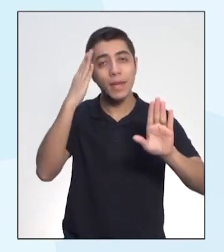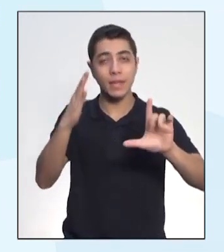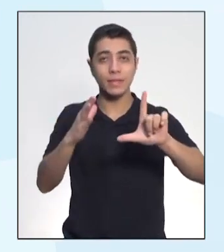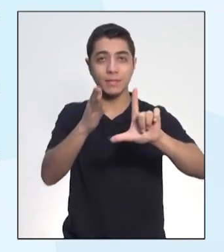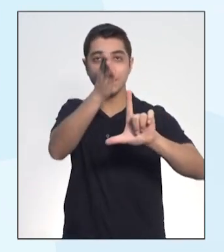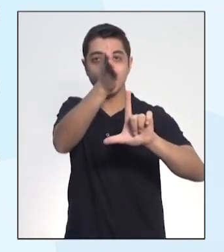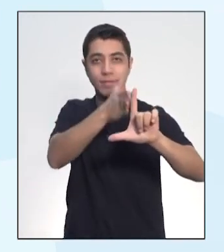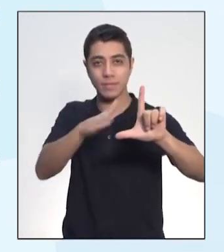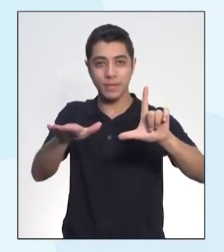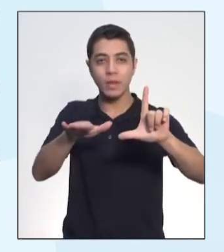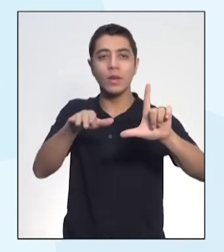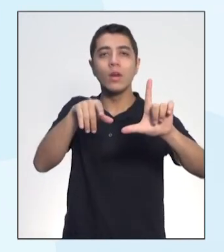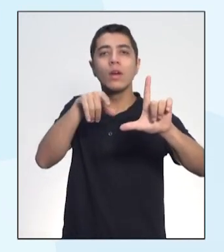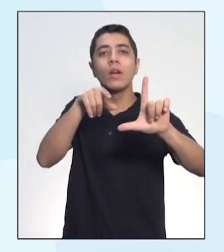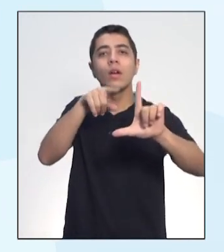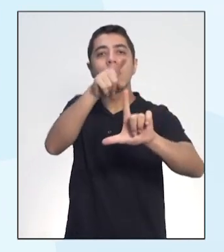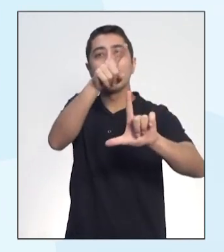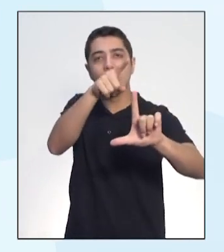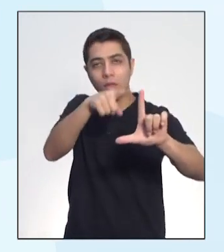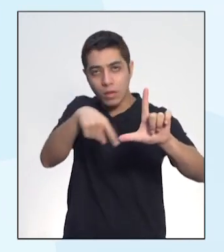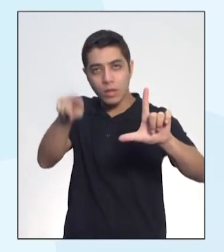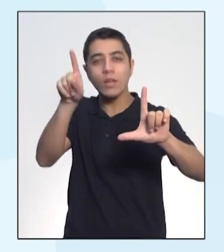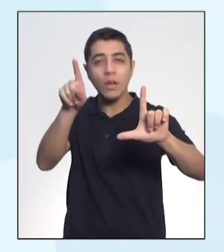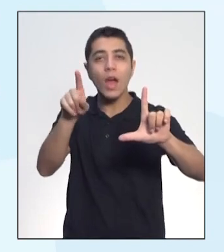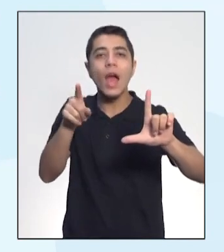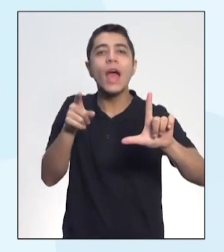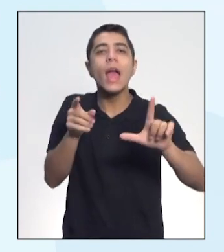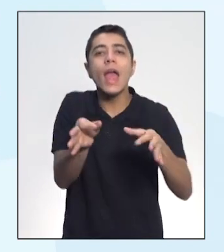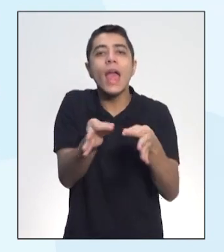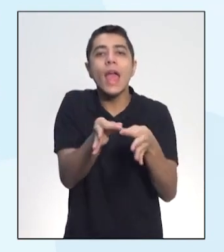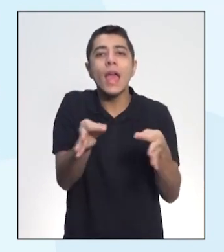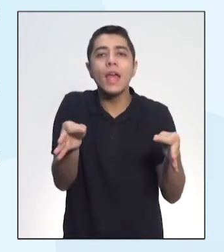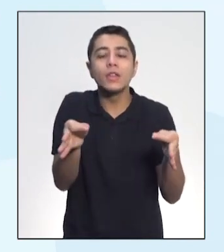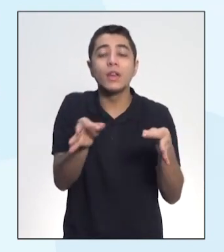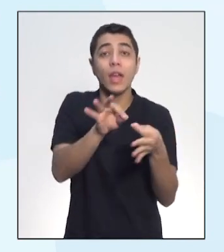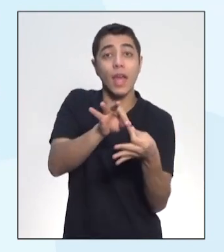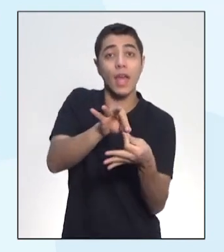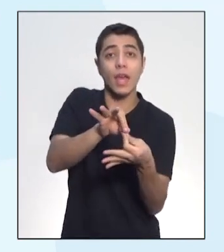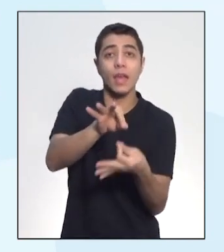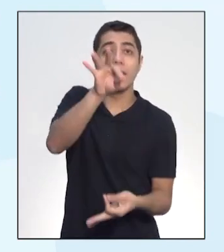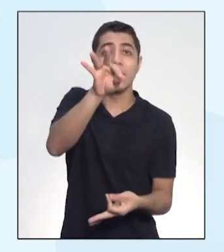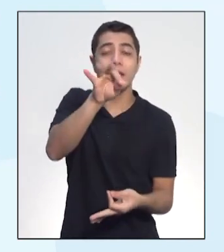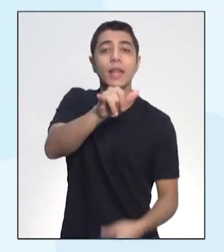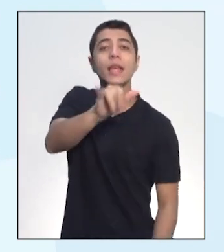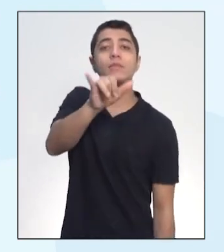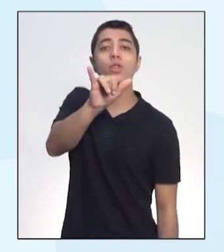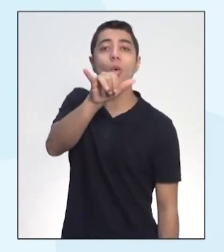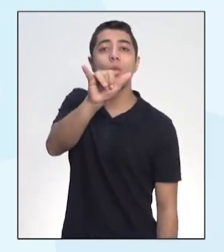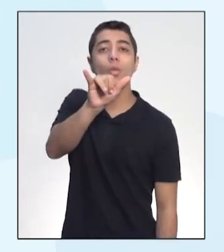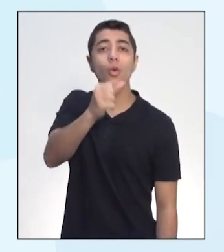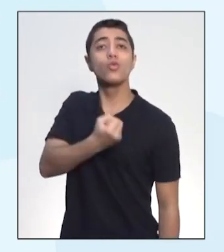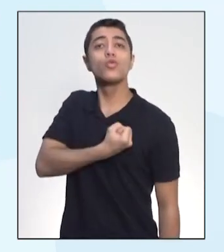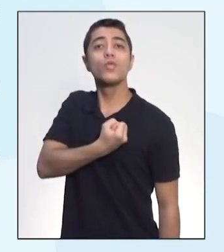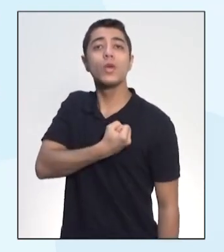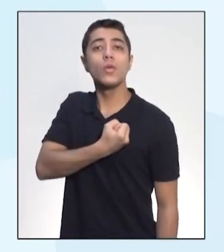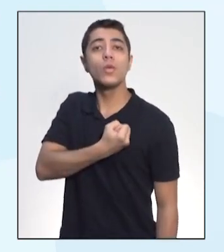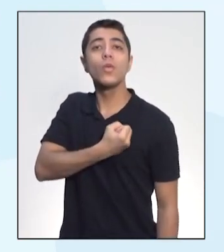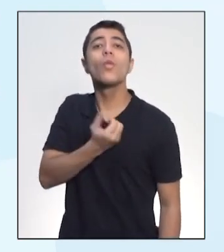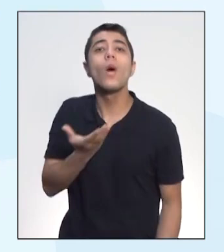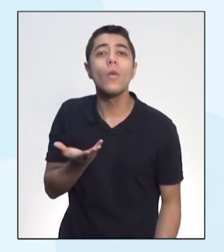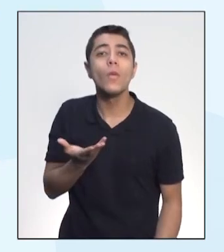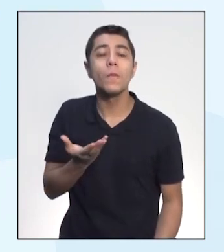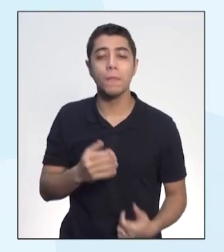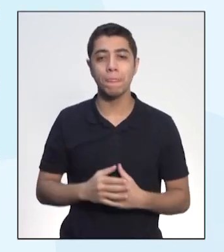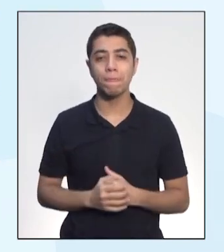está cruzando o eixo Y. Então, é só você olhar o gráfico e anotar para mim qual é o valor. No item C, eu quero